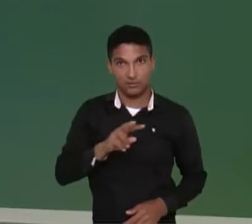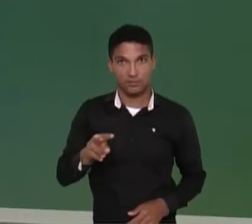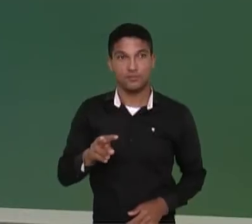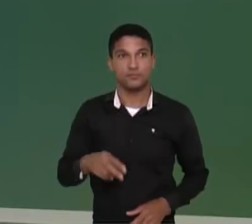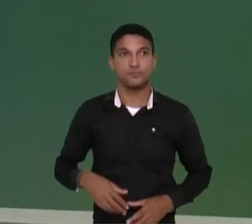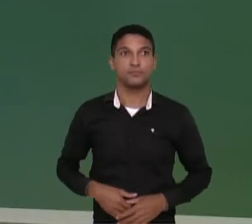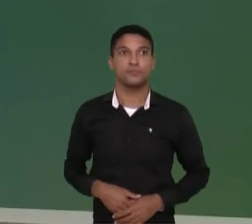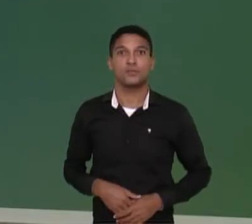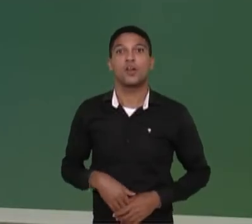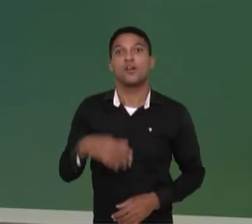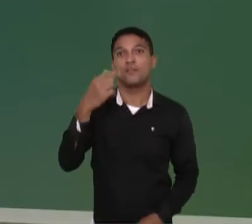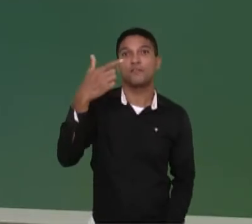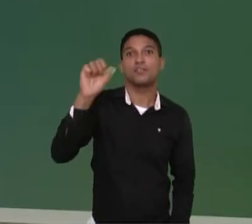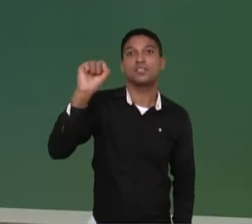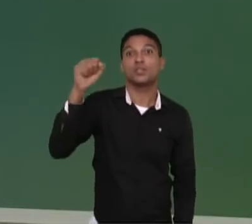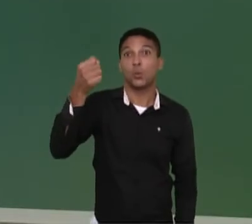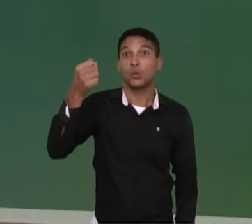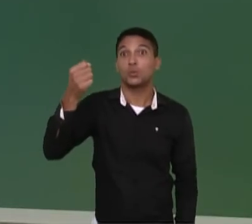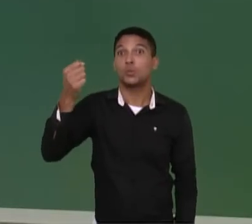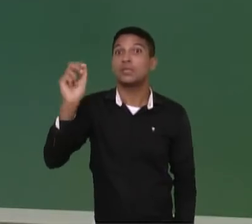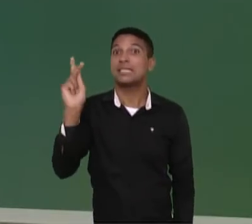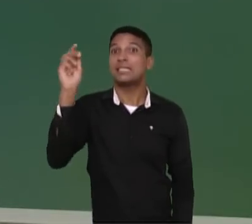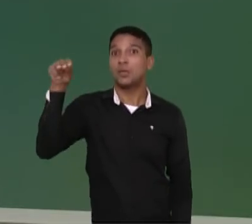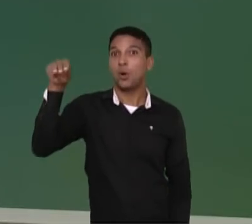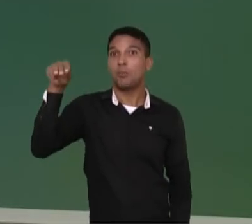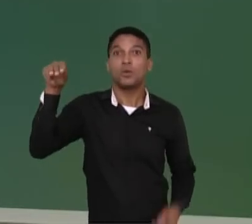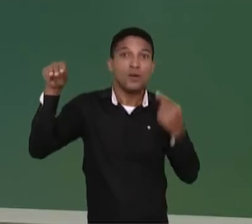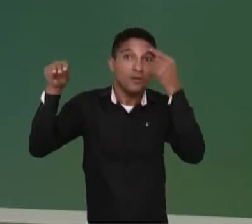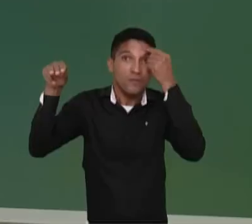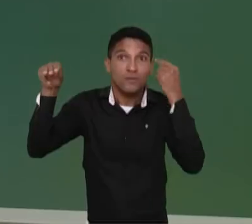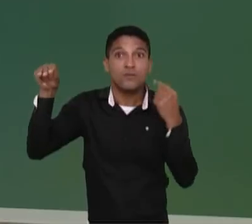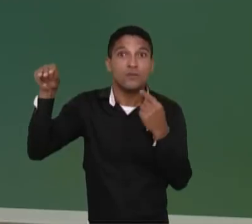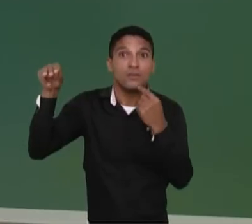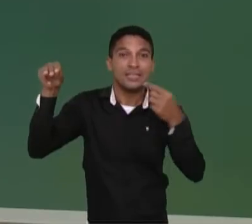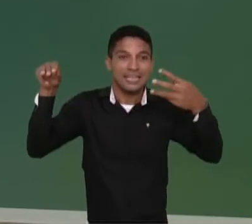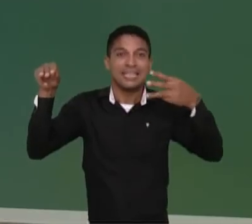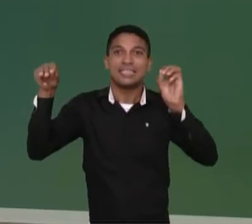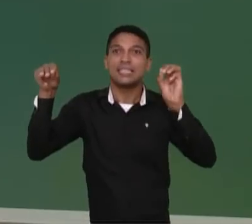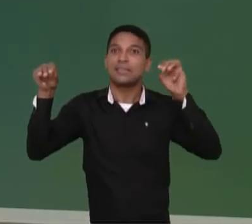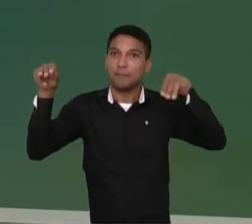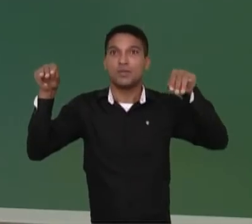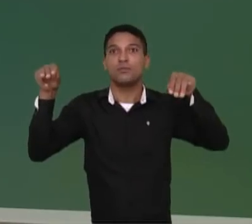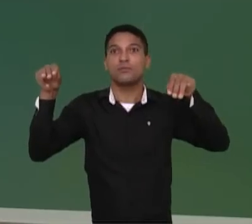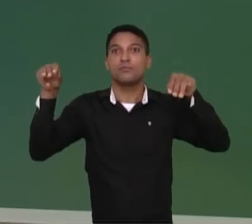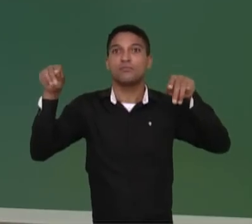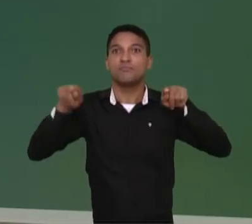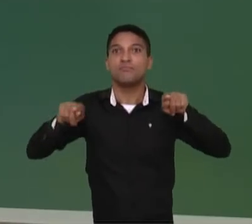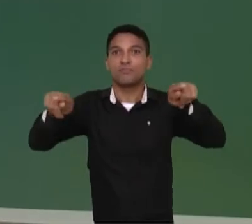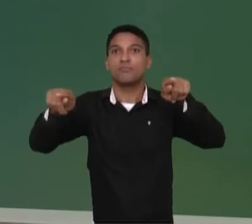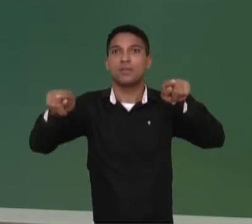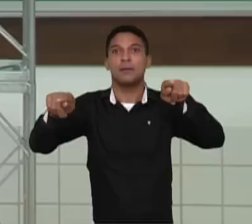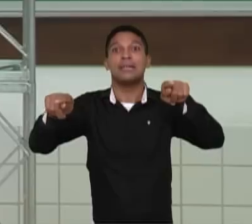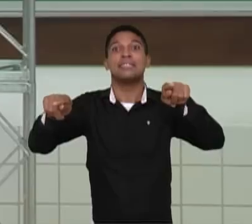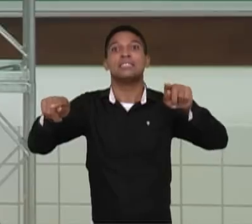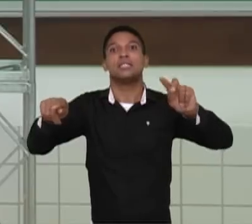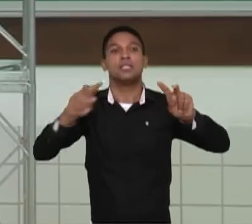Então, 28 quilômetros em 30 minutos, se eu dobro o tempo, eu vou ter andado quantos quilômetros,